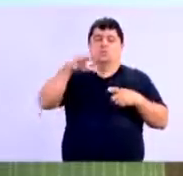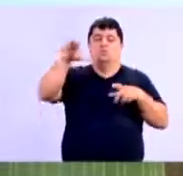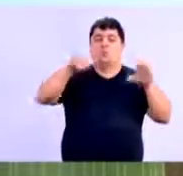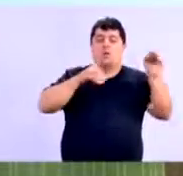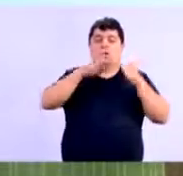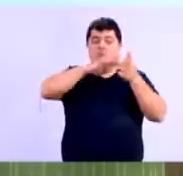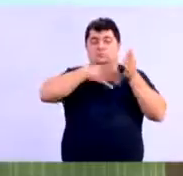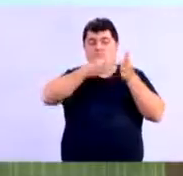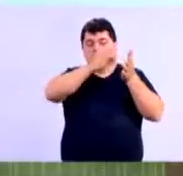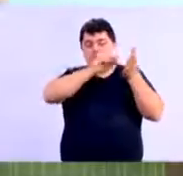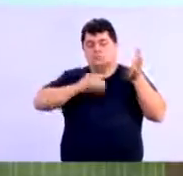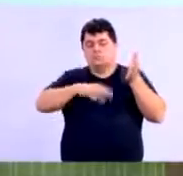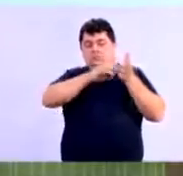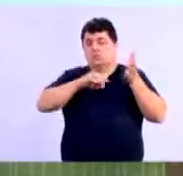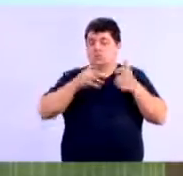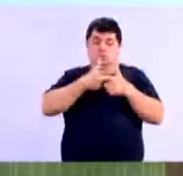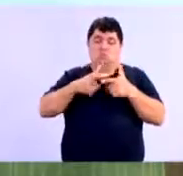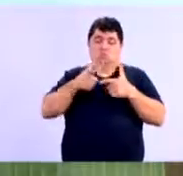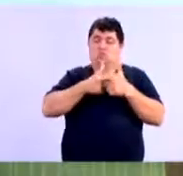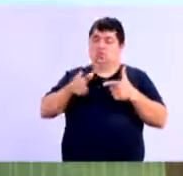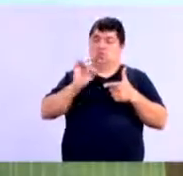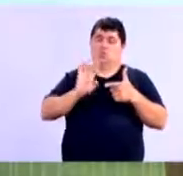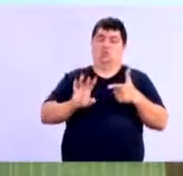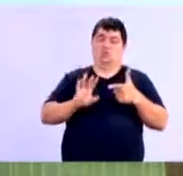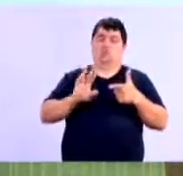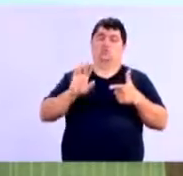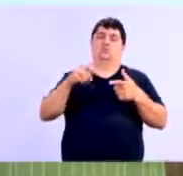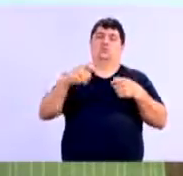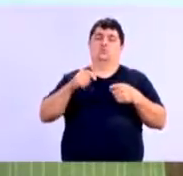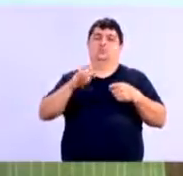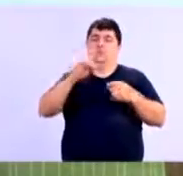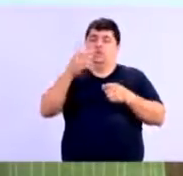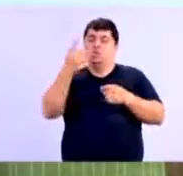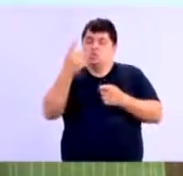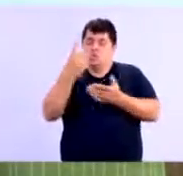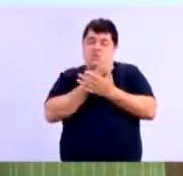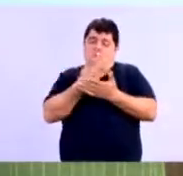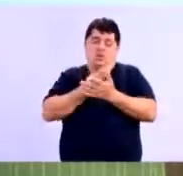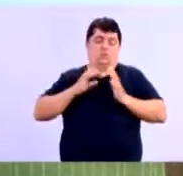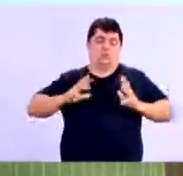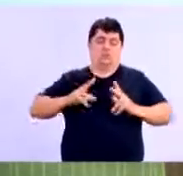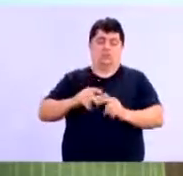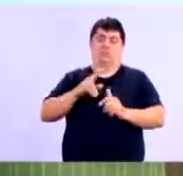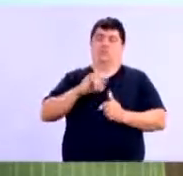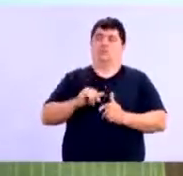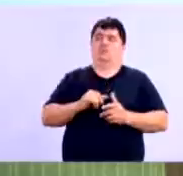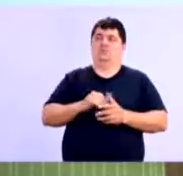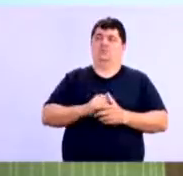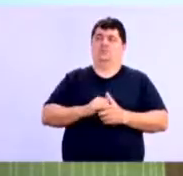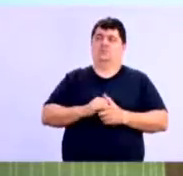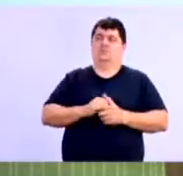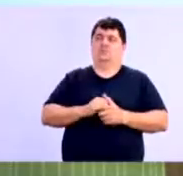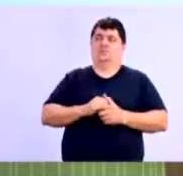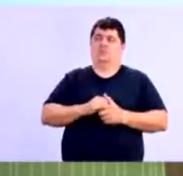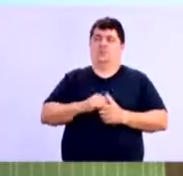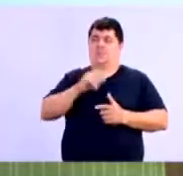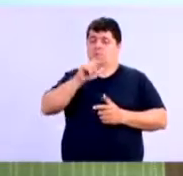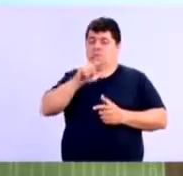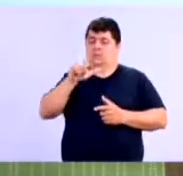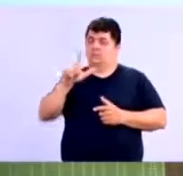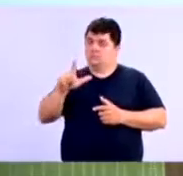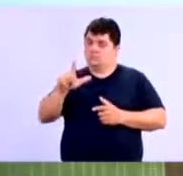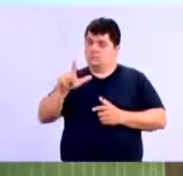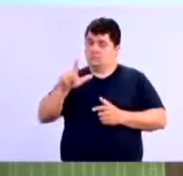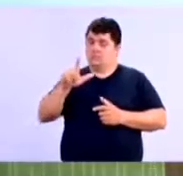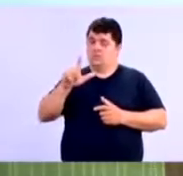vocês vão fazer divisão. Errou um cálculo ali, vai errar todas as questões relacionadas aqui. Relembrando, lucro líquido